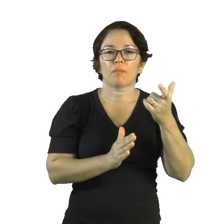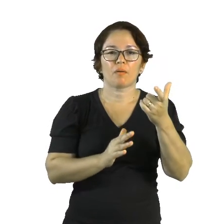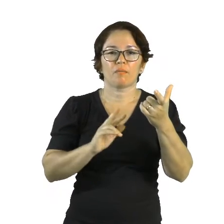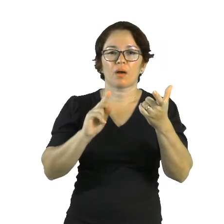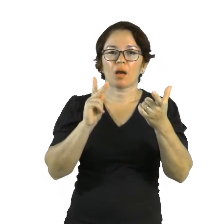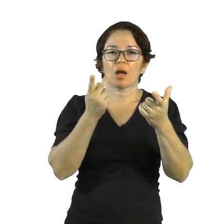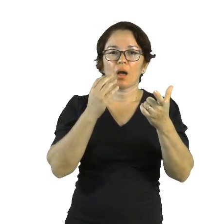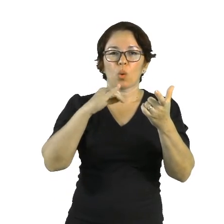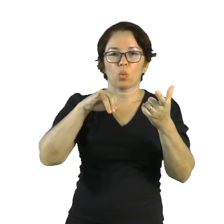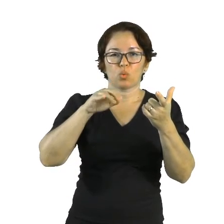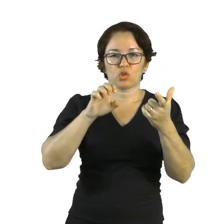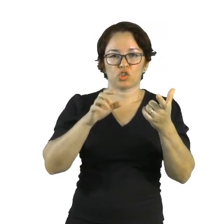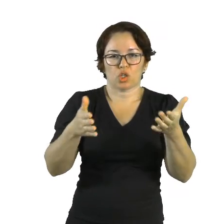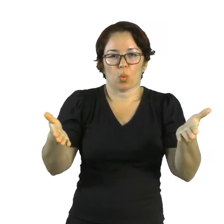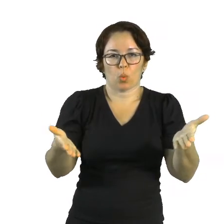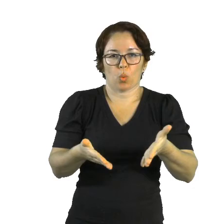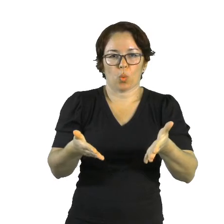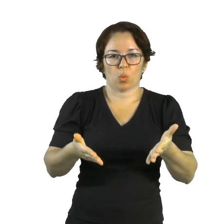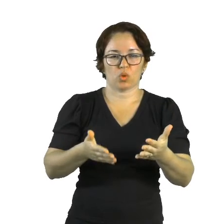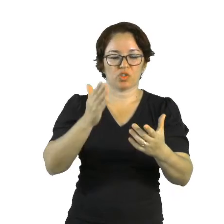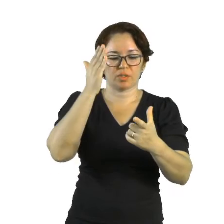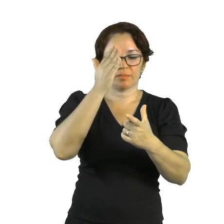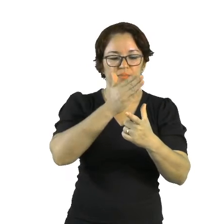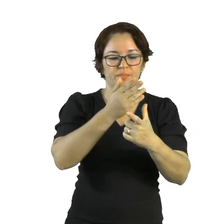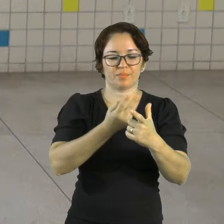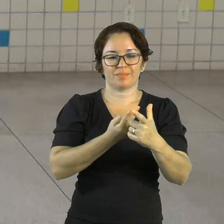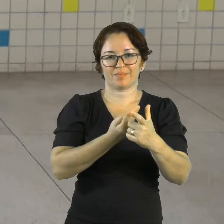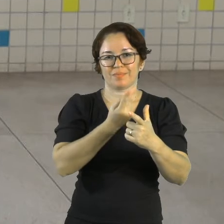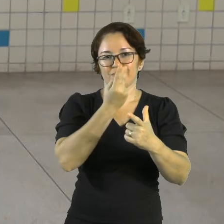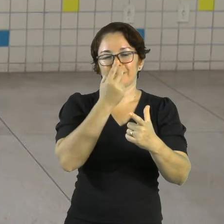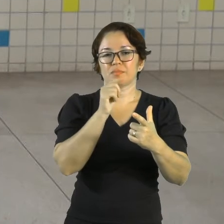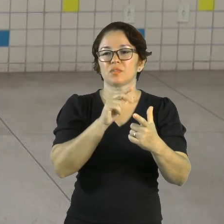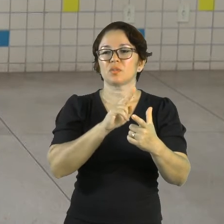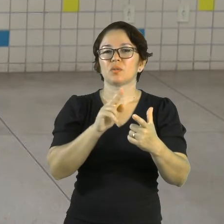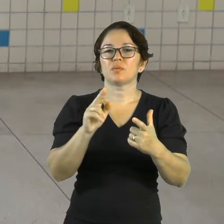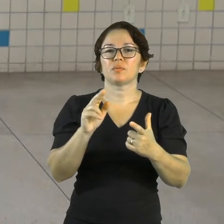Hoje. 2 sílabas. Então, ela é chamada de